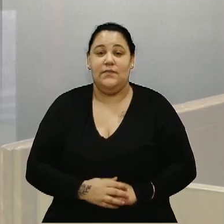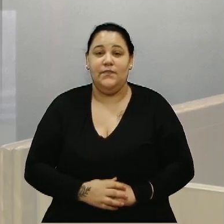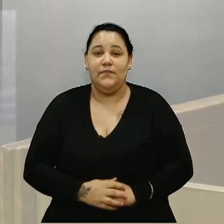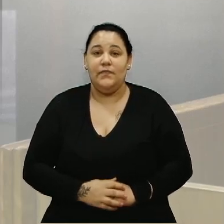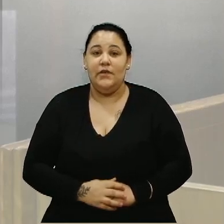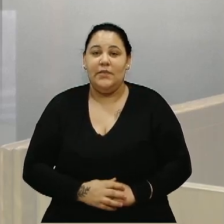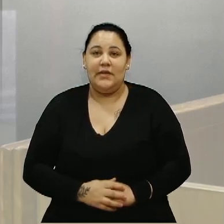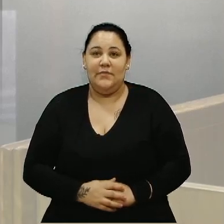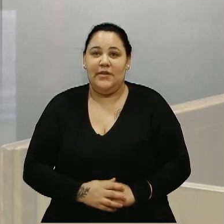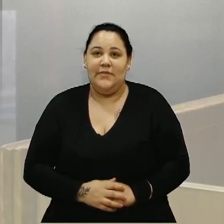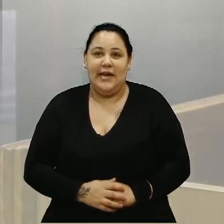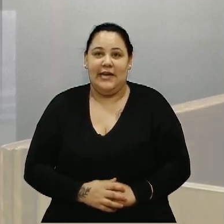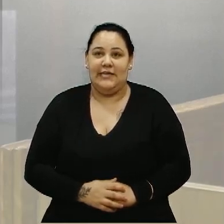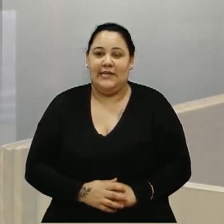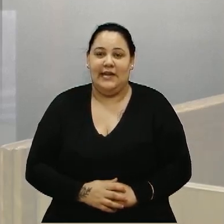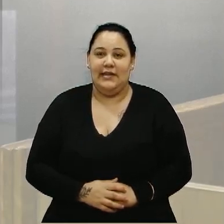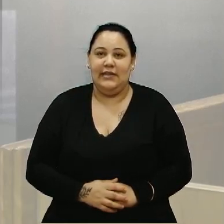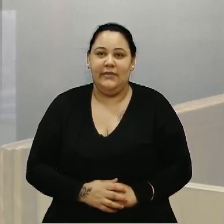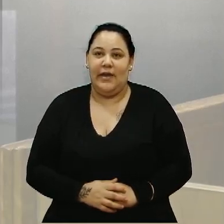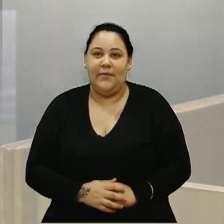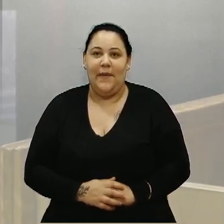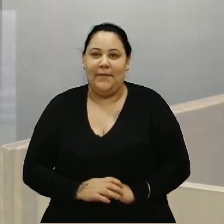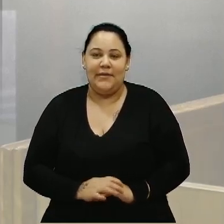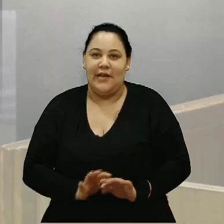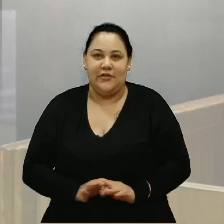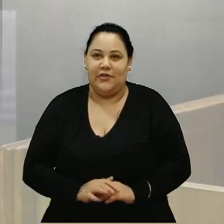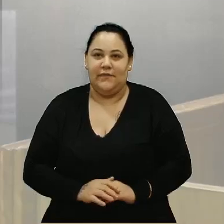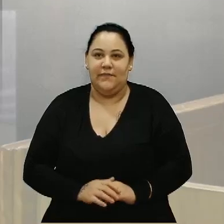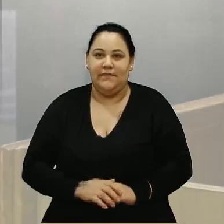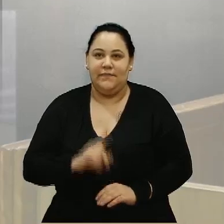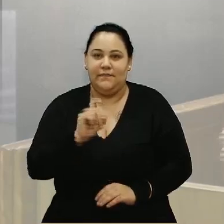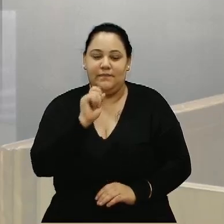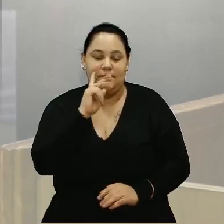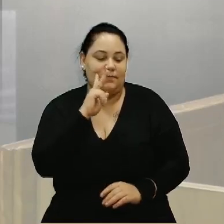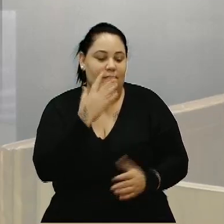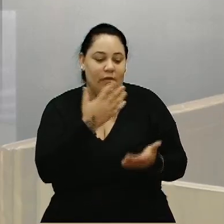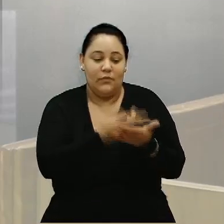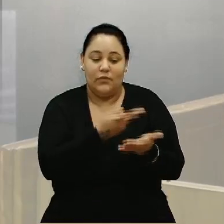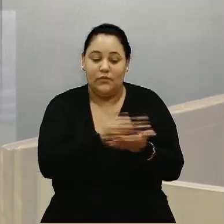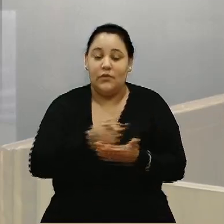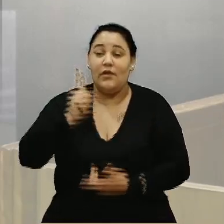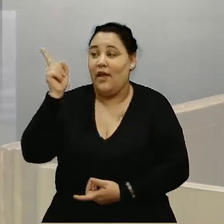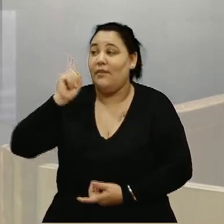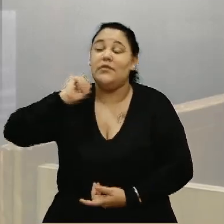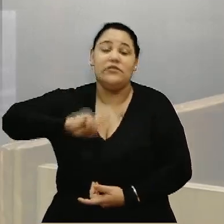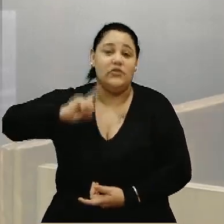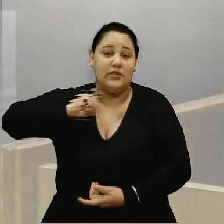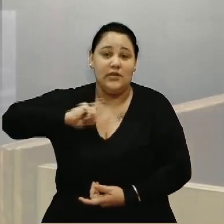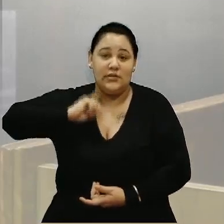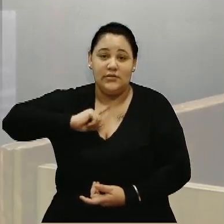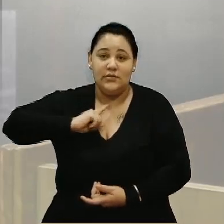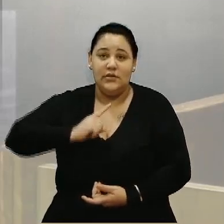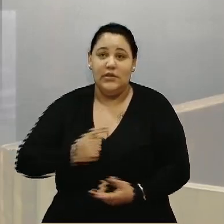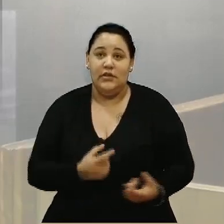está acontecendo? Está vindo para o Rio Grande do Sul os produtos de Minas Gerais a um